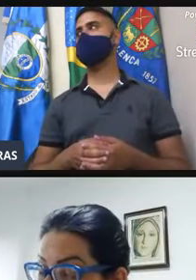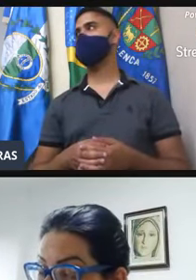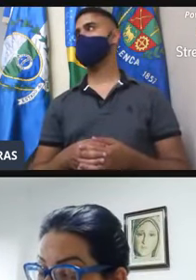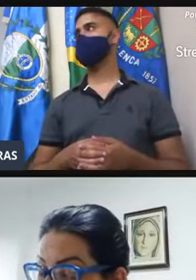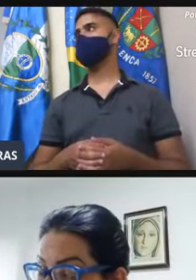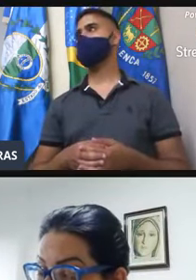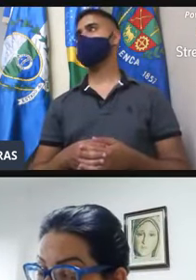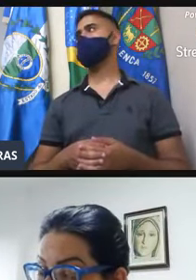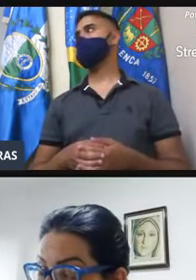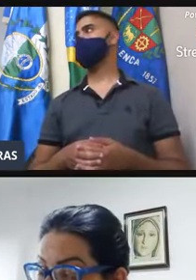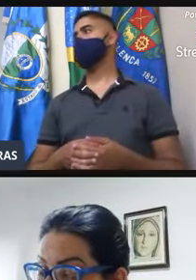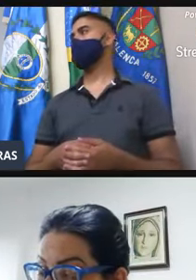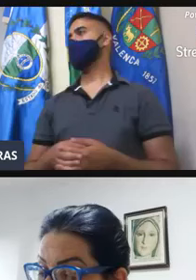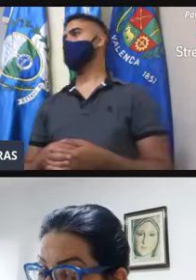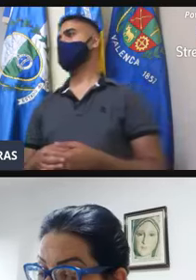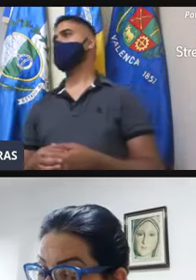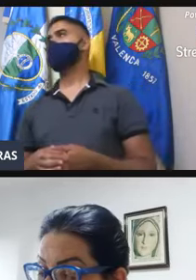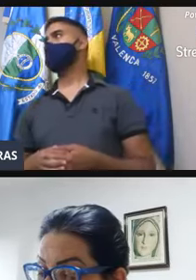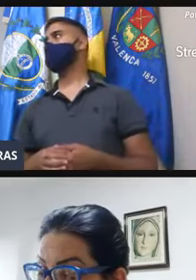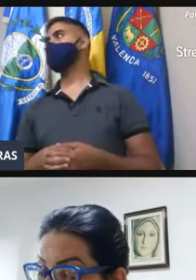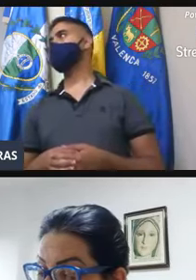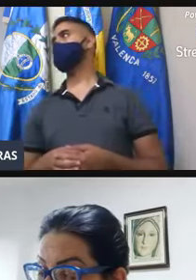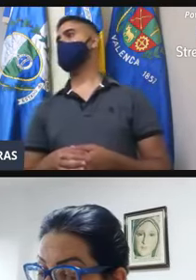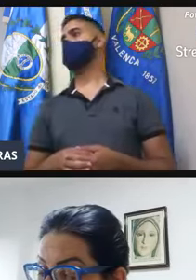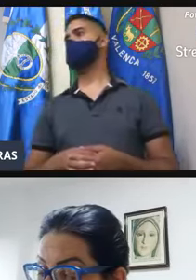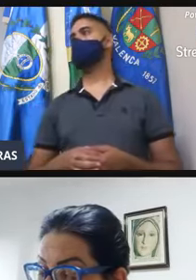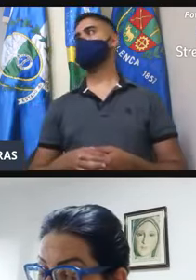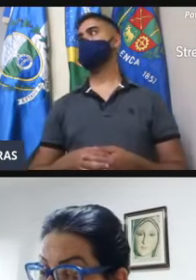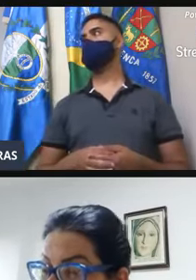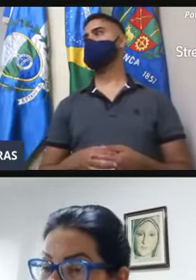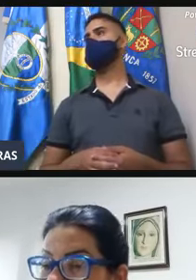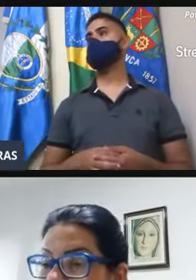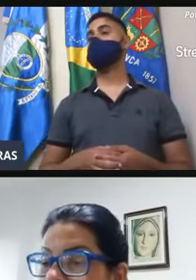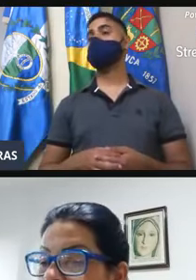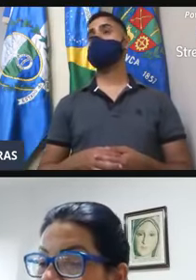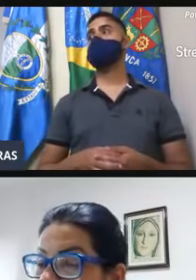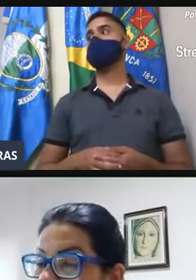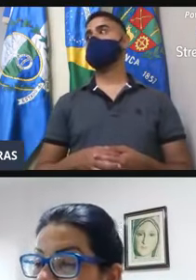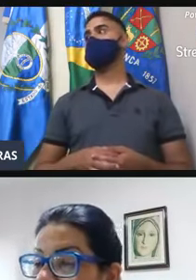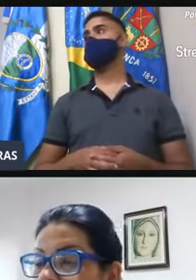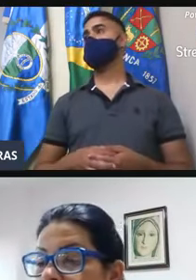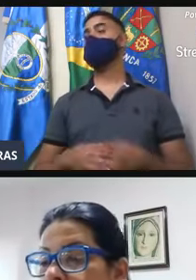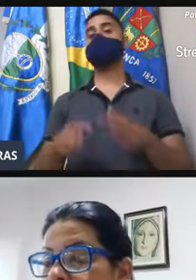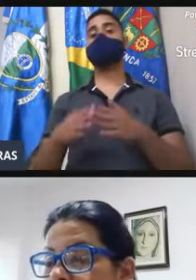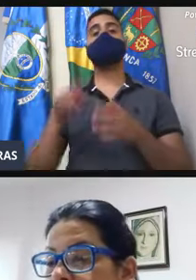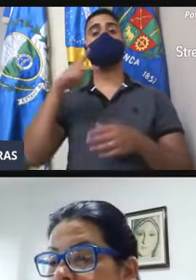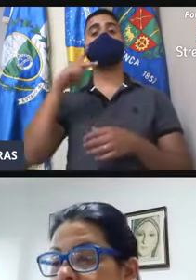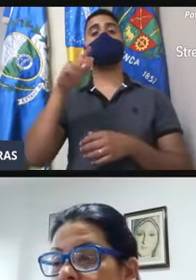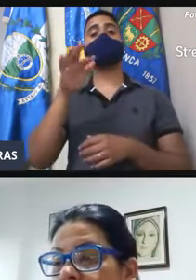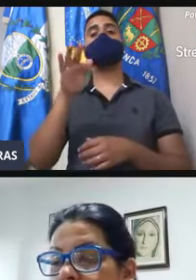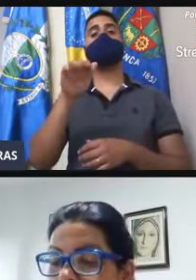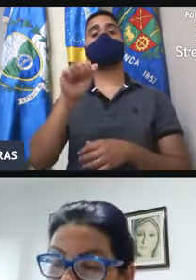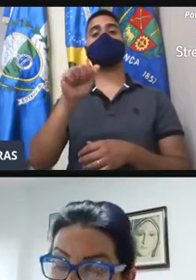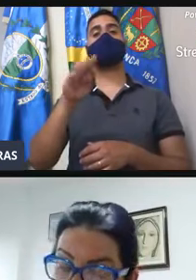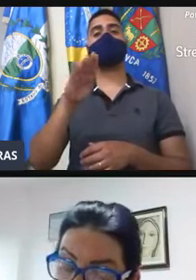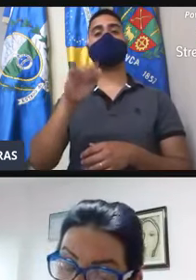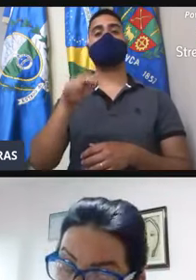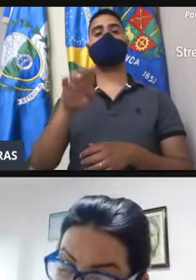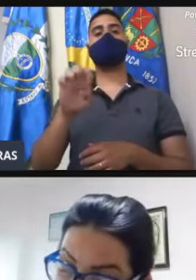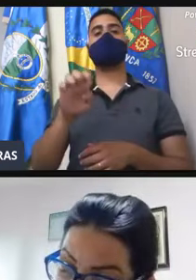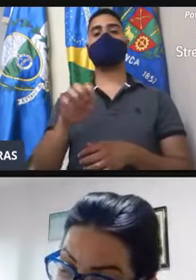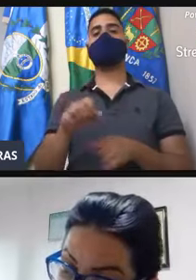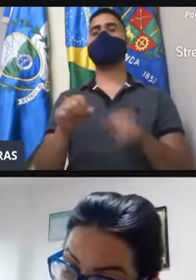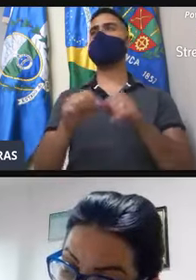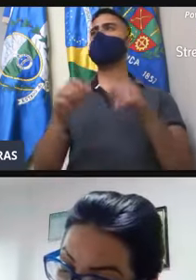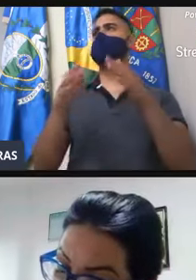27 de julho, vereador Saulo Correia. Moção acatada. Requerimento da vereadora Fabiane Vasconcelos.